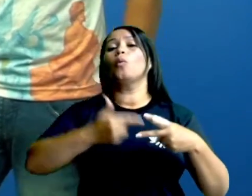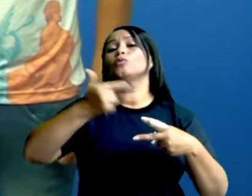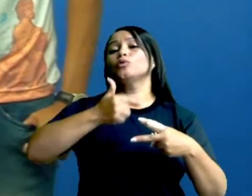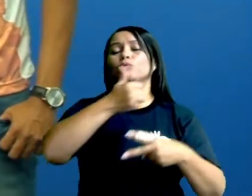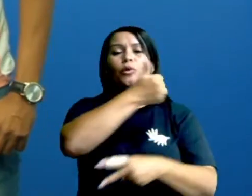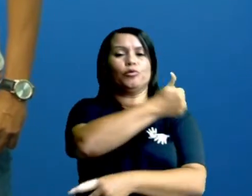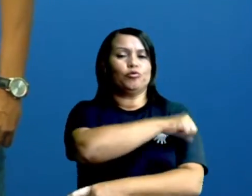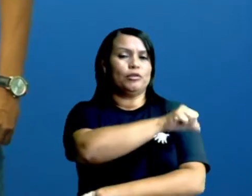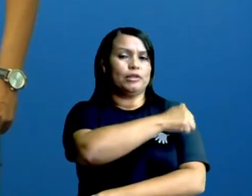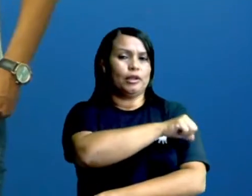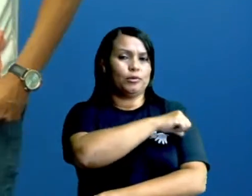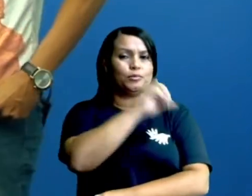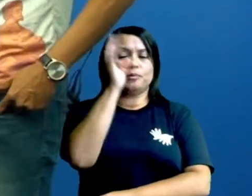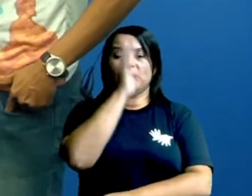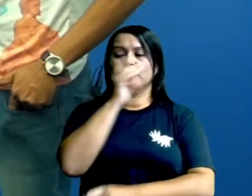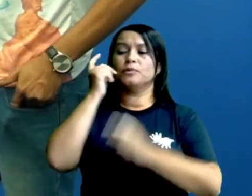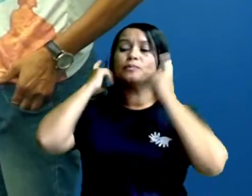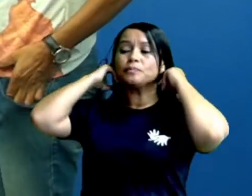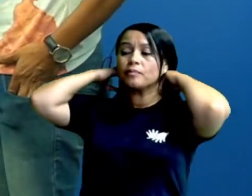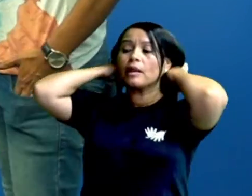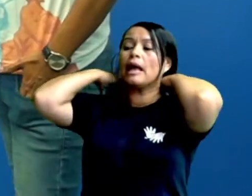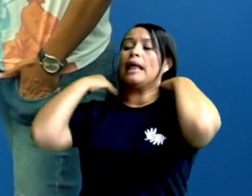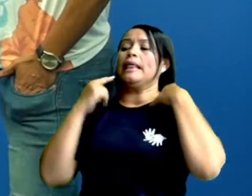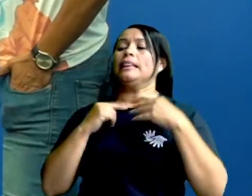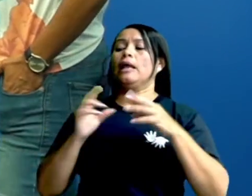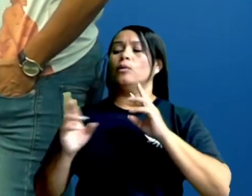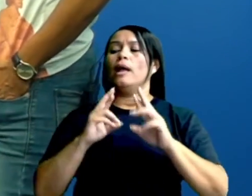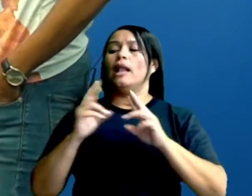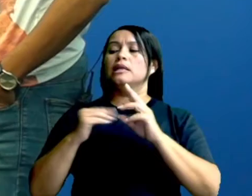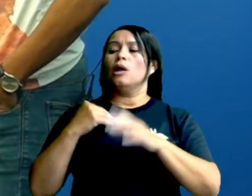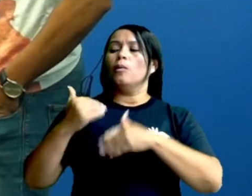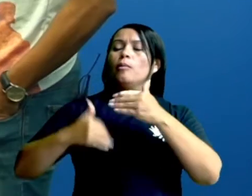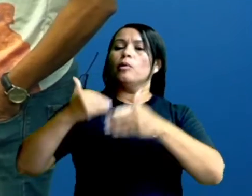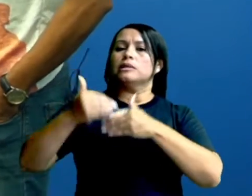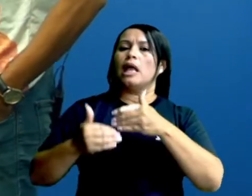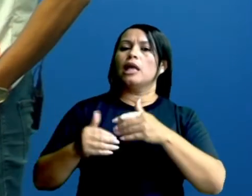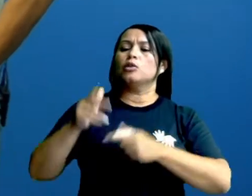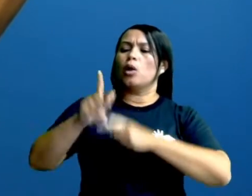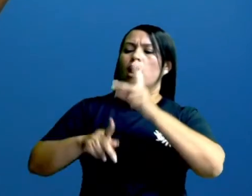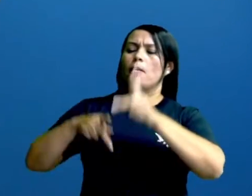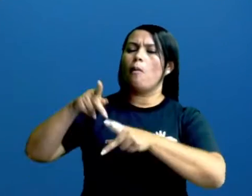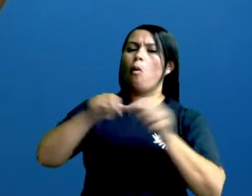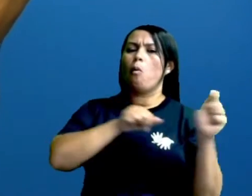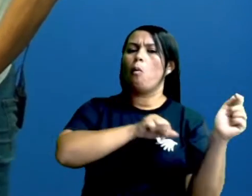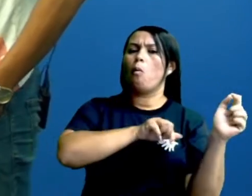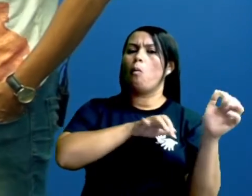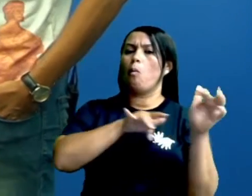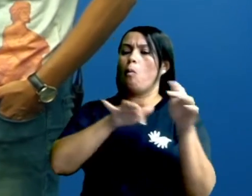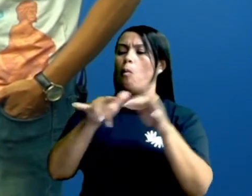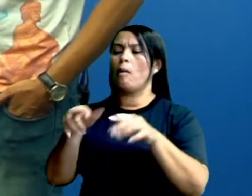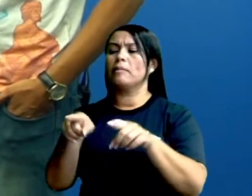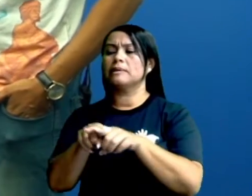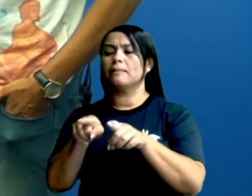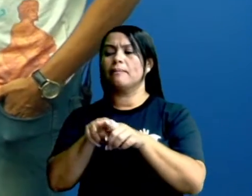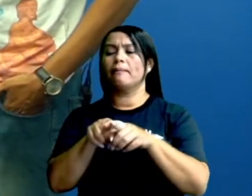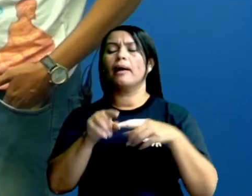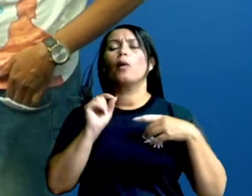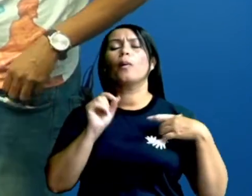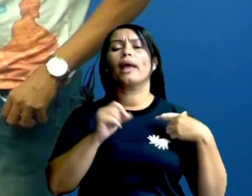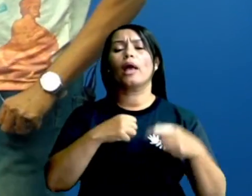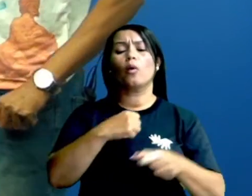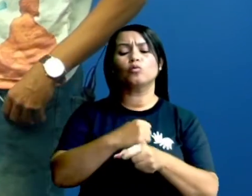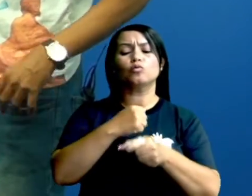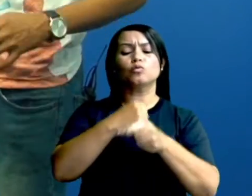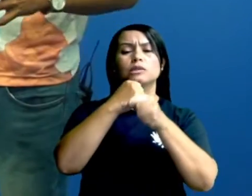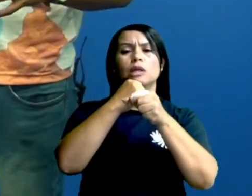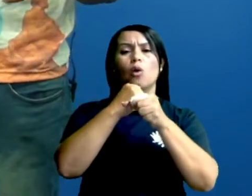do Brasil, tá certo? Bem, em relação ao processo de povoamento e a construção do espaço, é bom pontuar algumas questões interessantes. Primeiro de